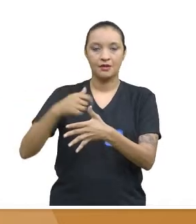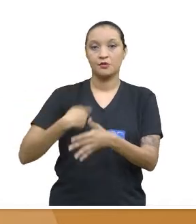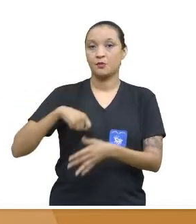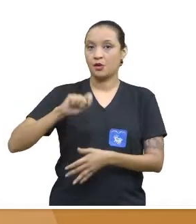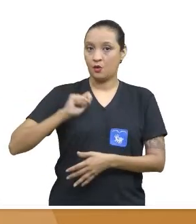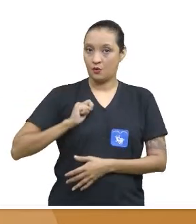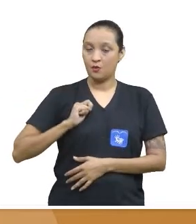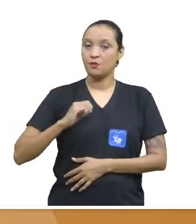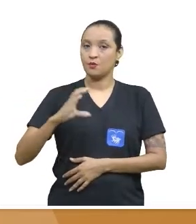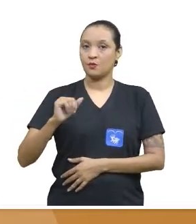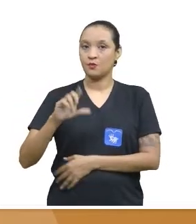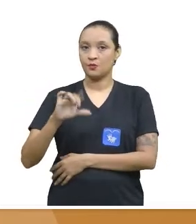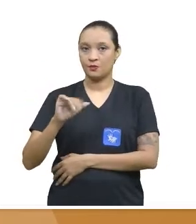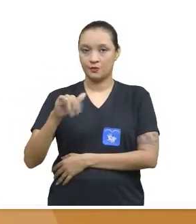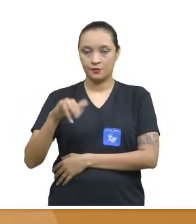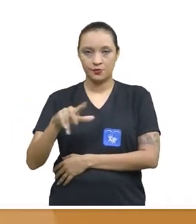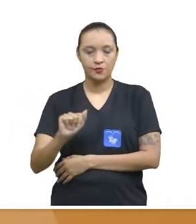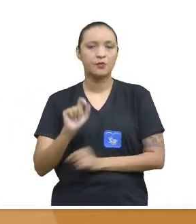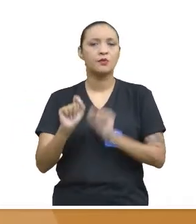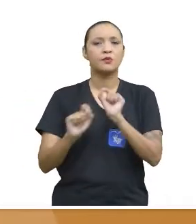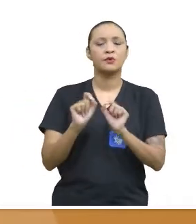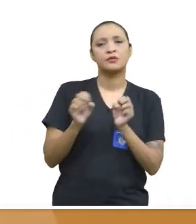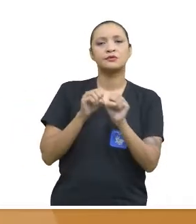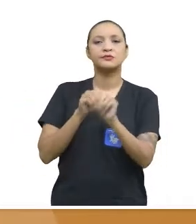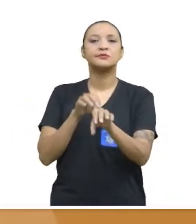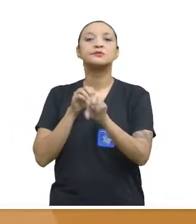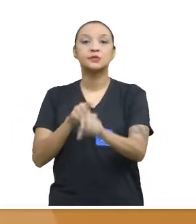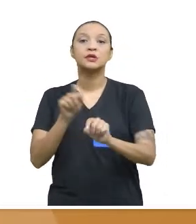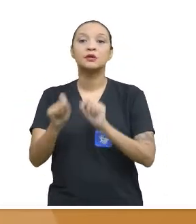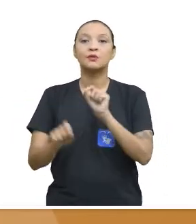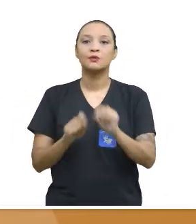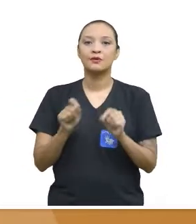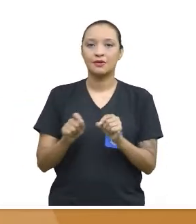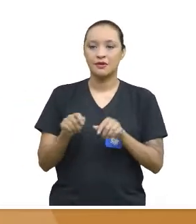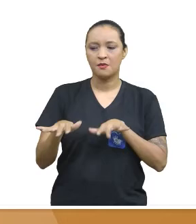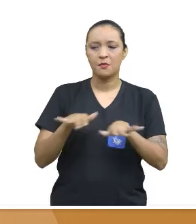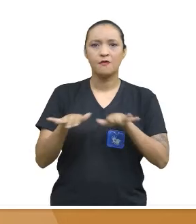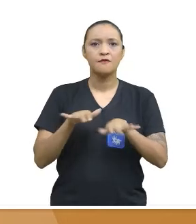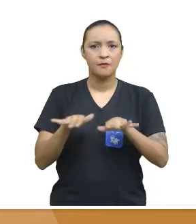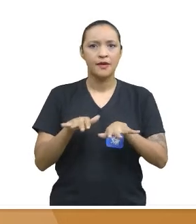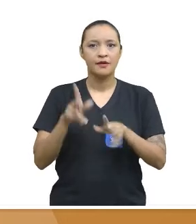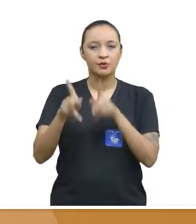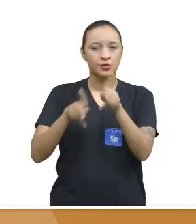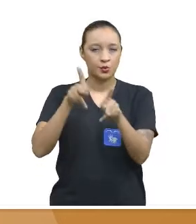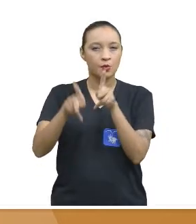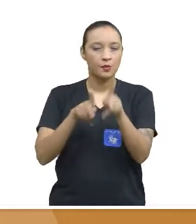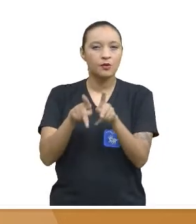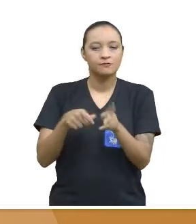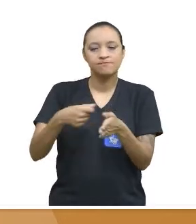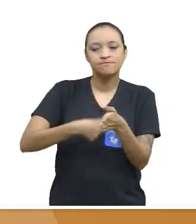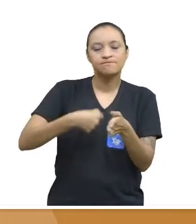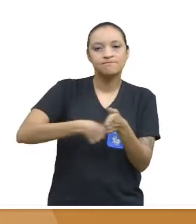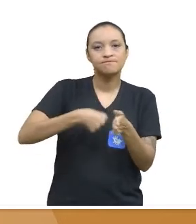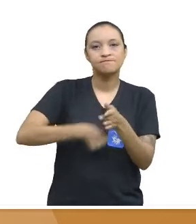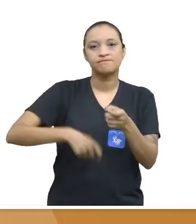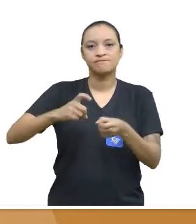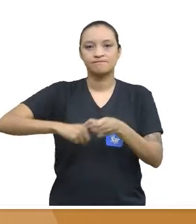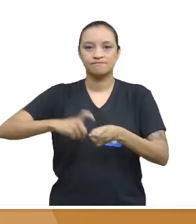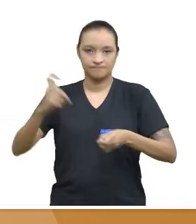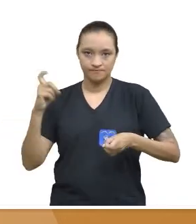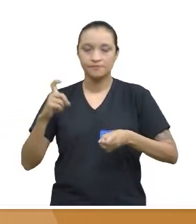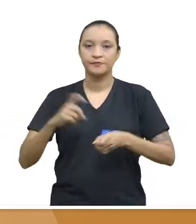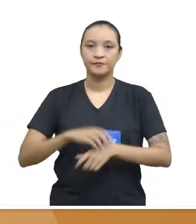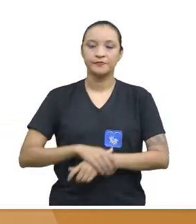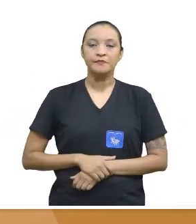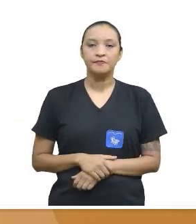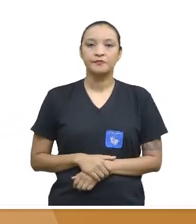observar, vamos falar sobre os movimentos emancipacionistas, ou seja, de tentativa de independência